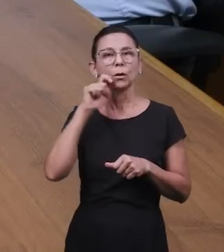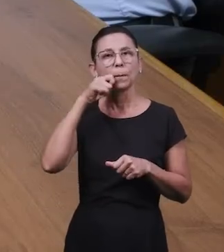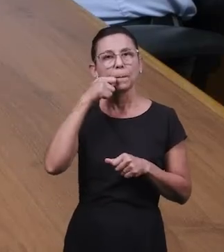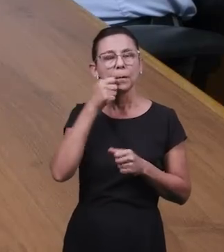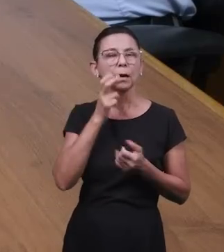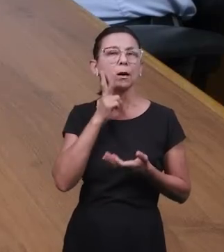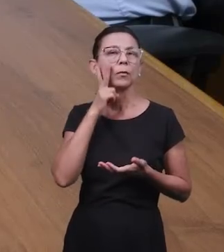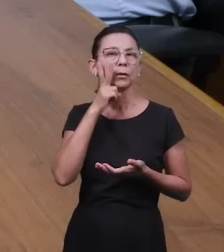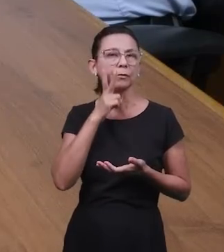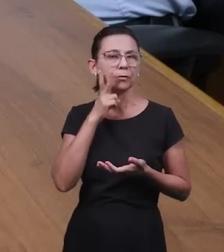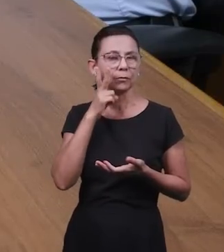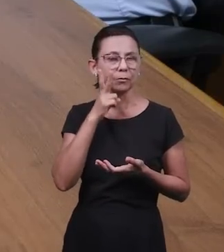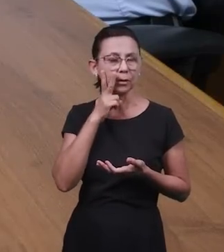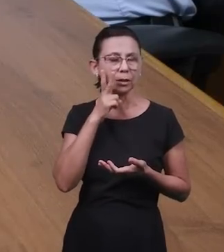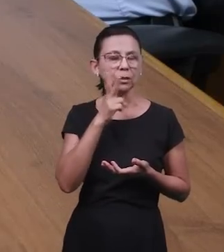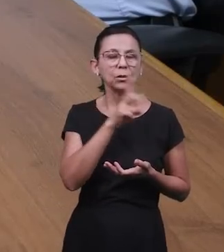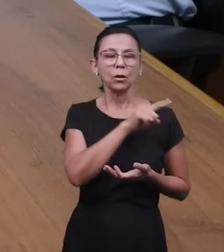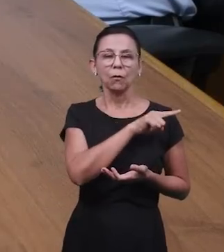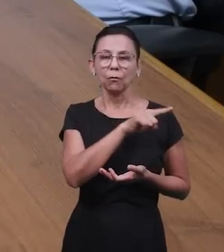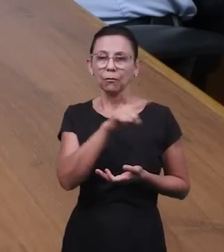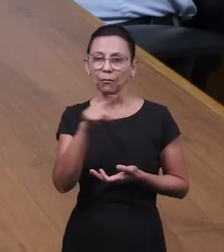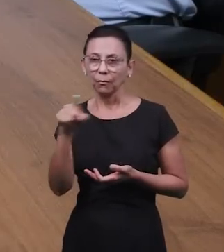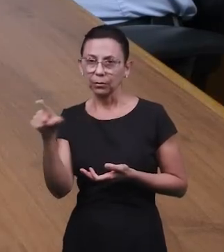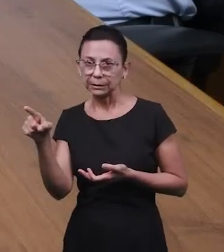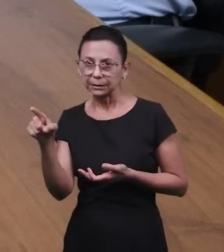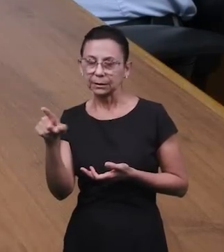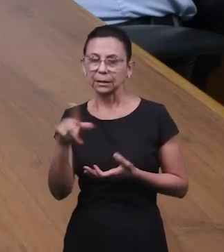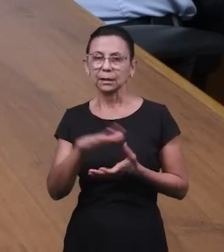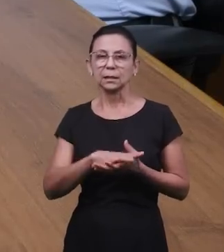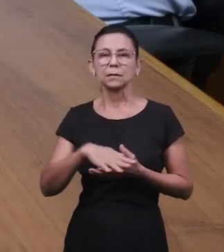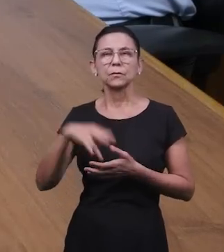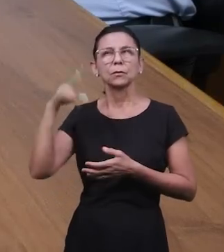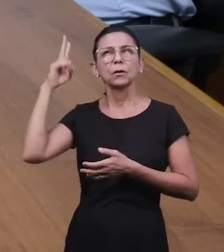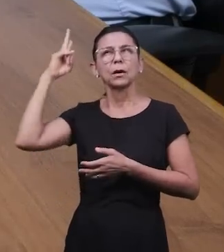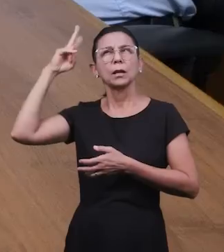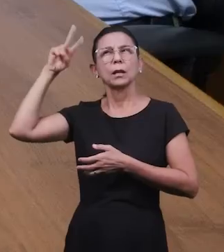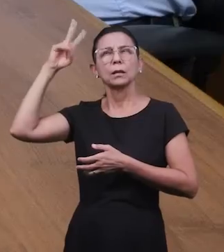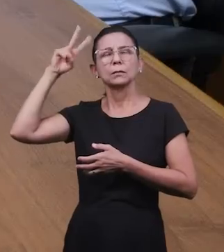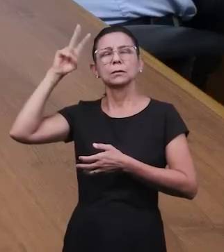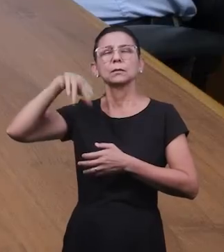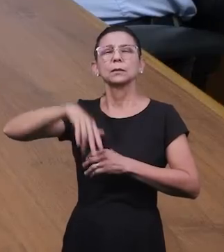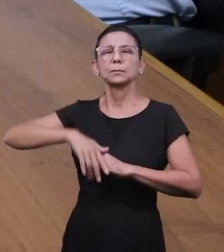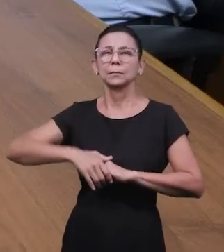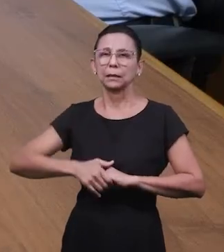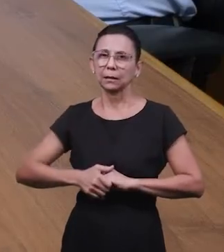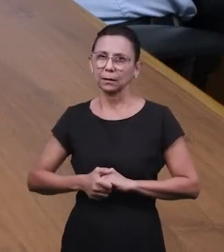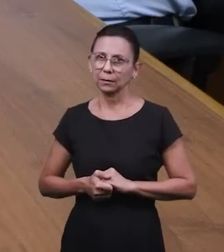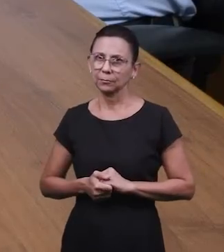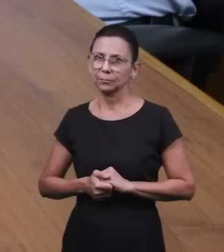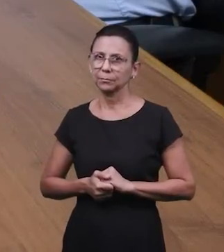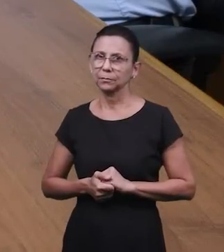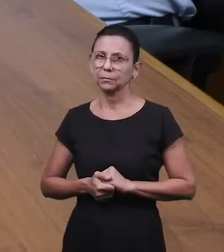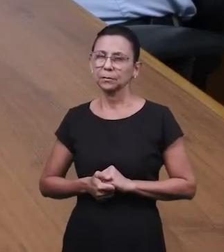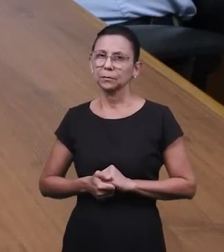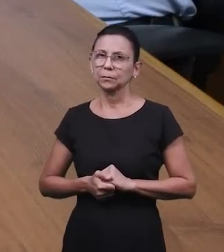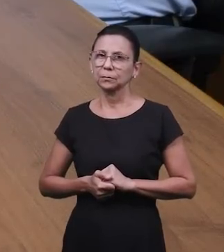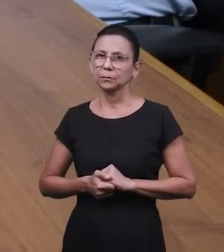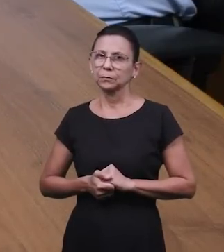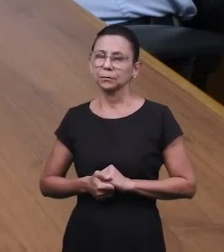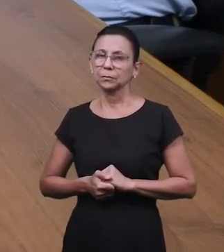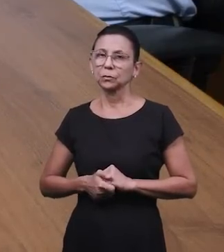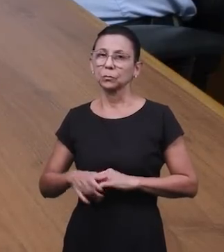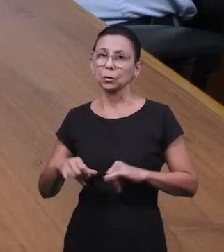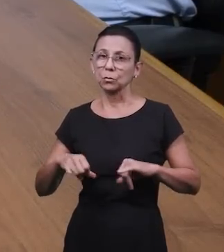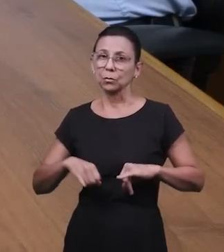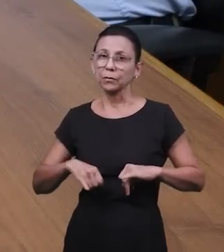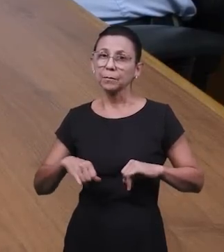isso, você vai relembrar o meu sacrifício, você vai relembrar o que eu fiz por vós, até